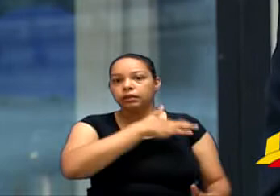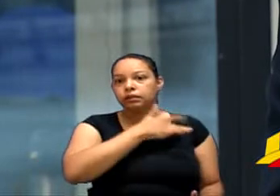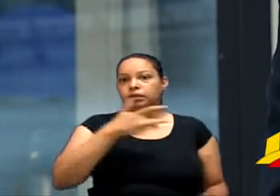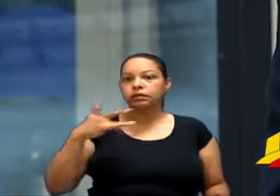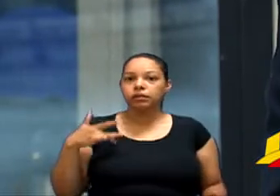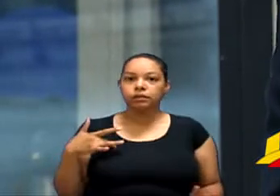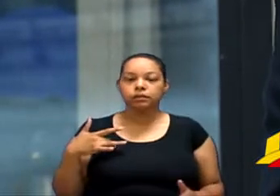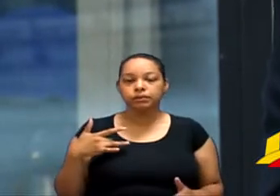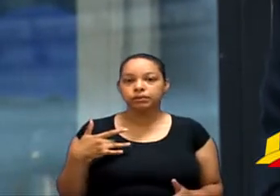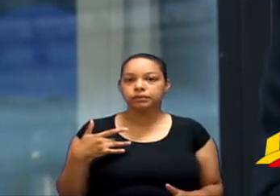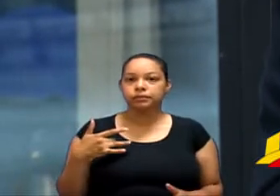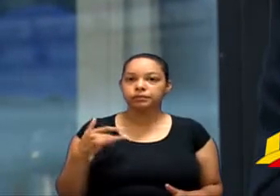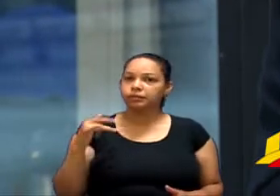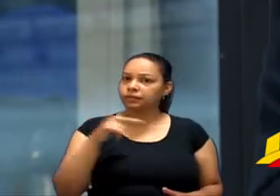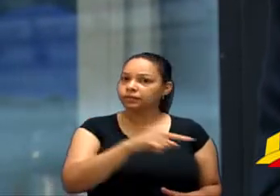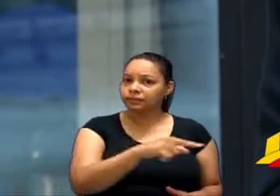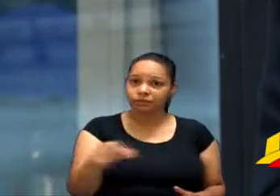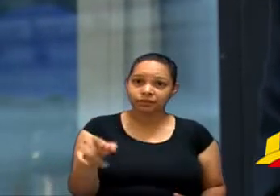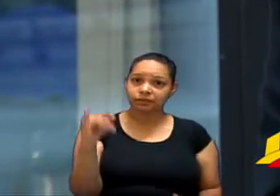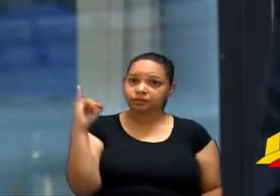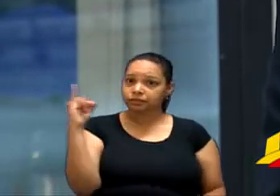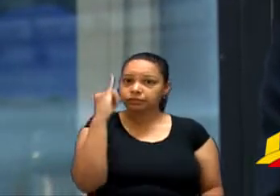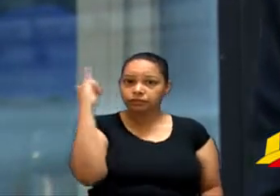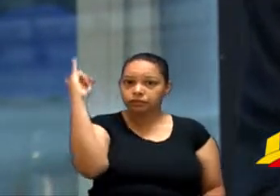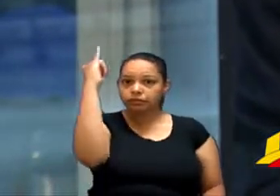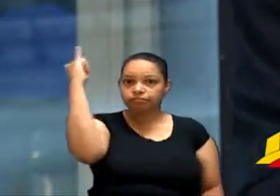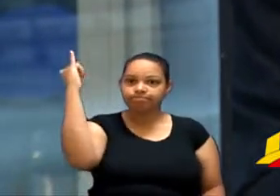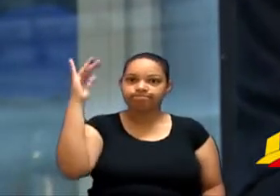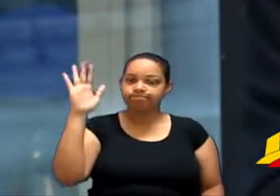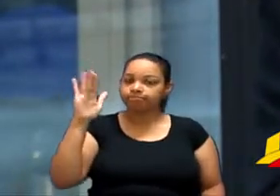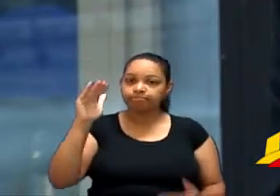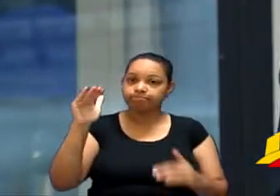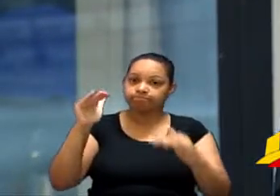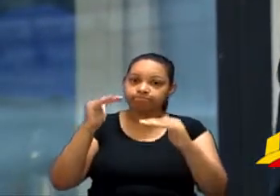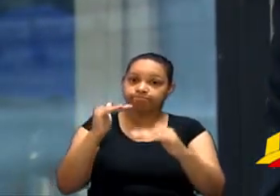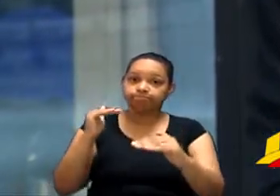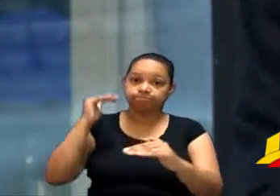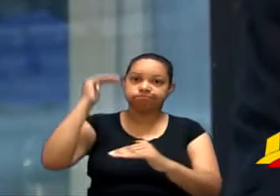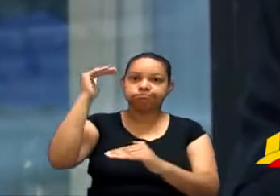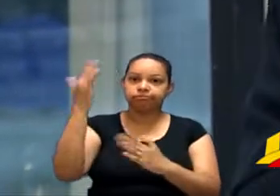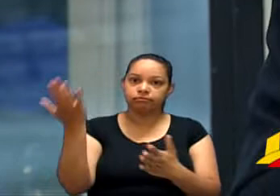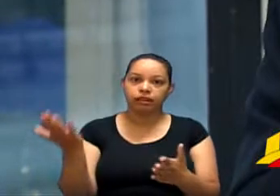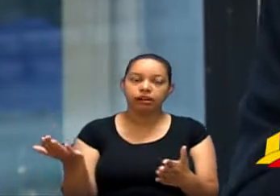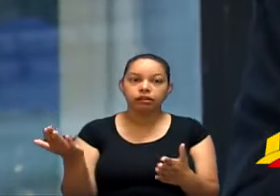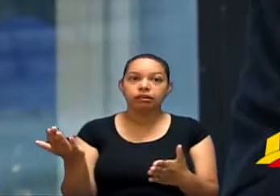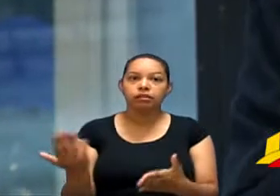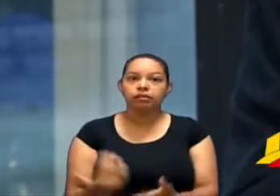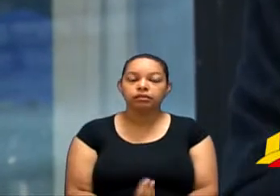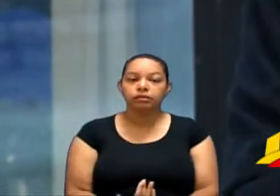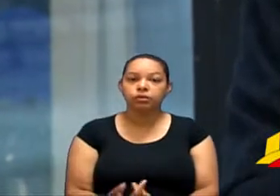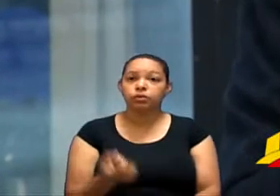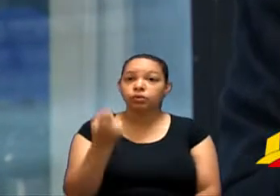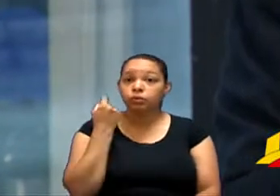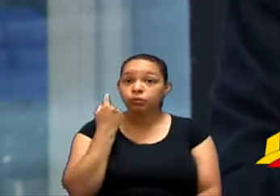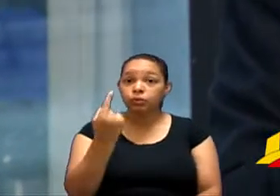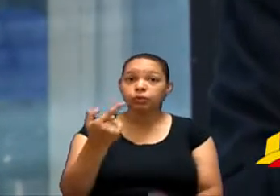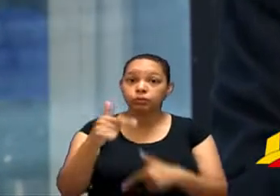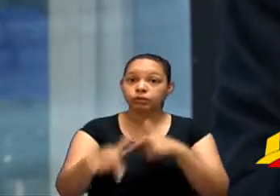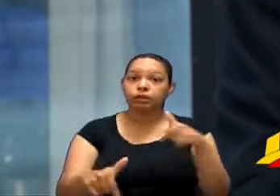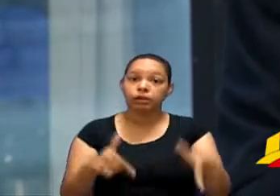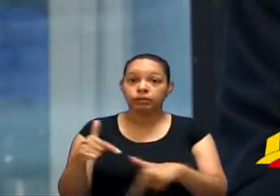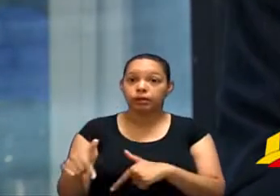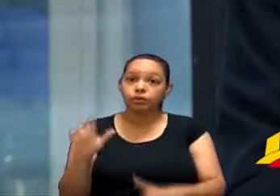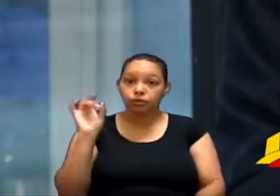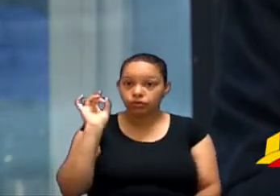que tem uma importância das maiores eu só vejo um profissional um profissional que tem